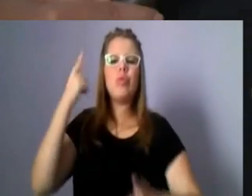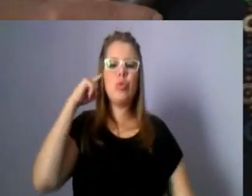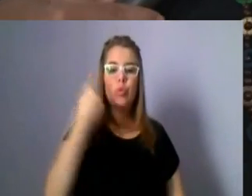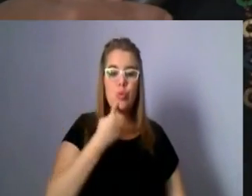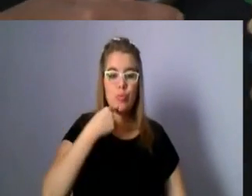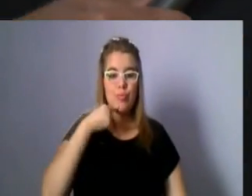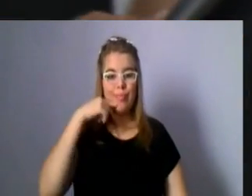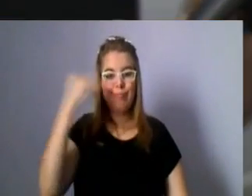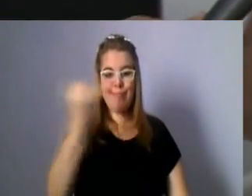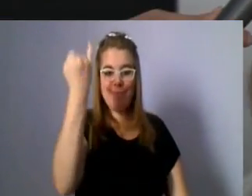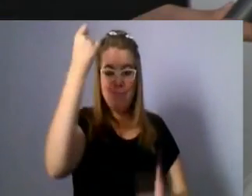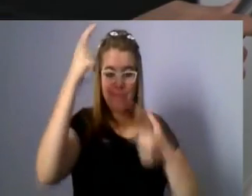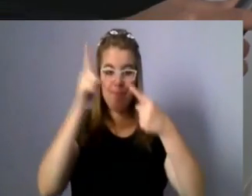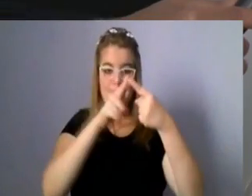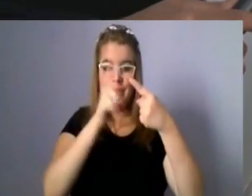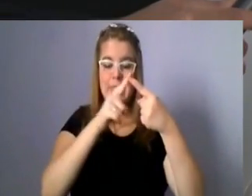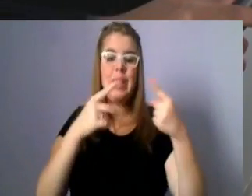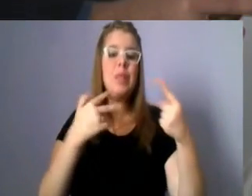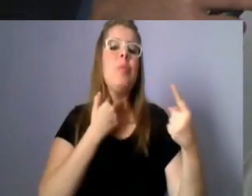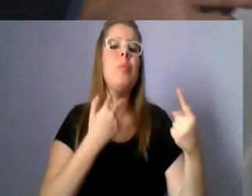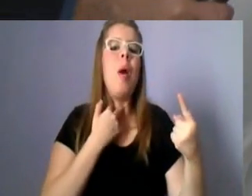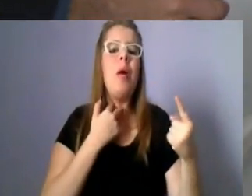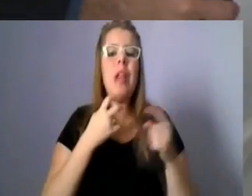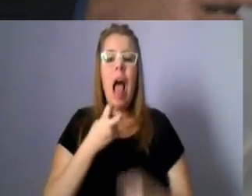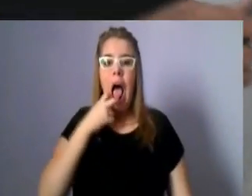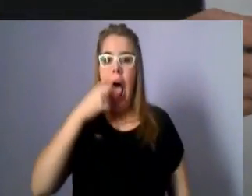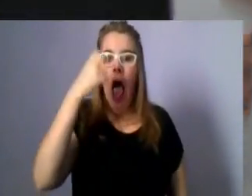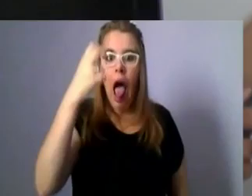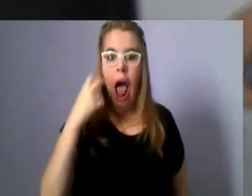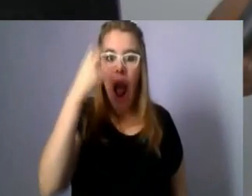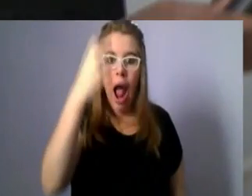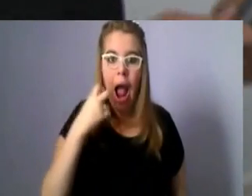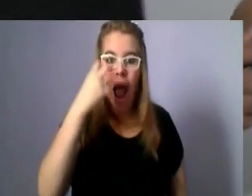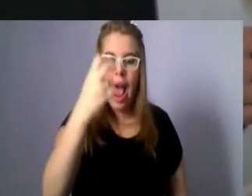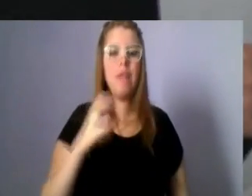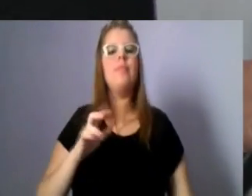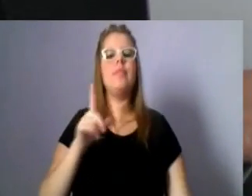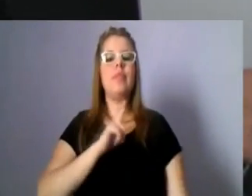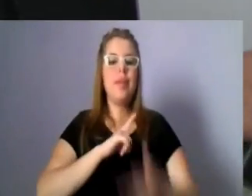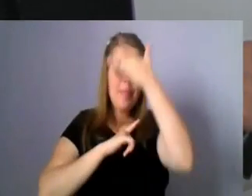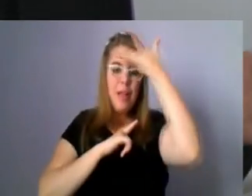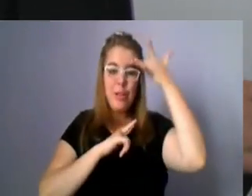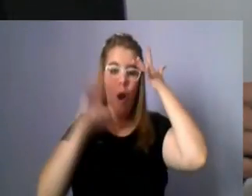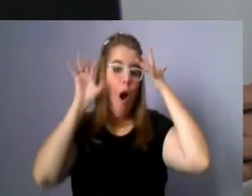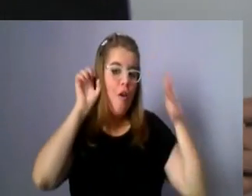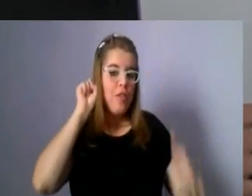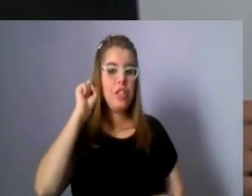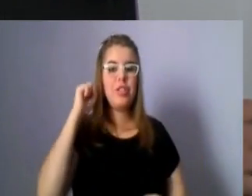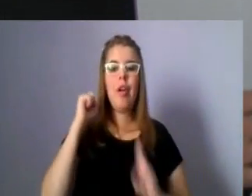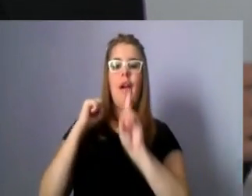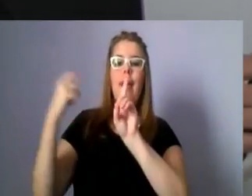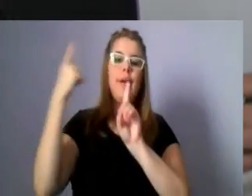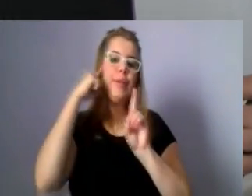surdo? Anote aí as dicas. Primeiro, eu não posso ficar gritando. Então, tem pessoas que encontram um surdo